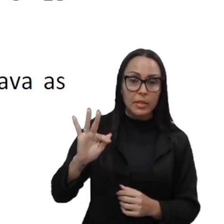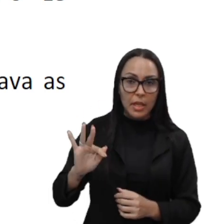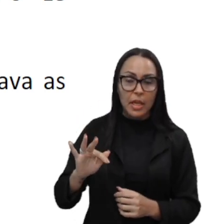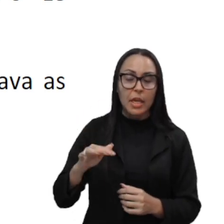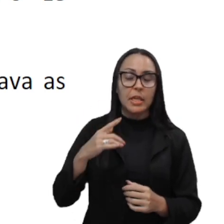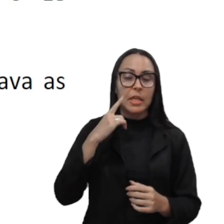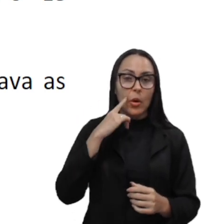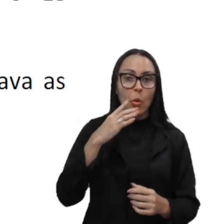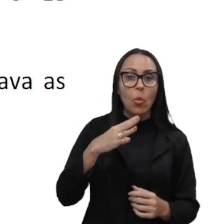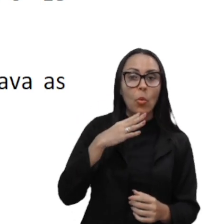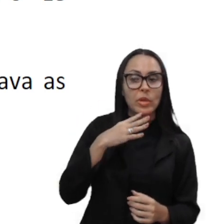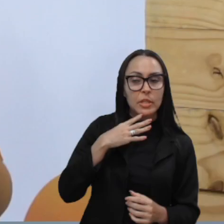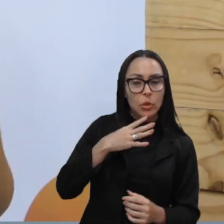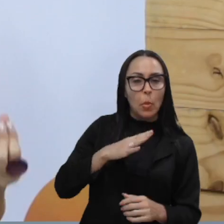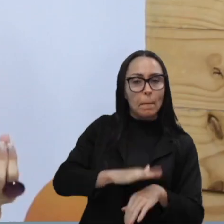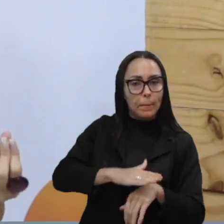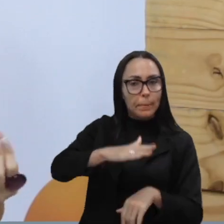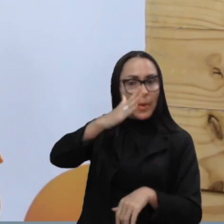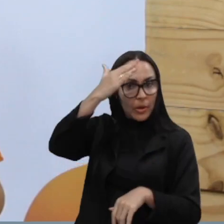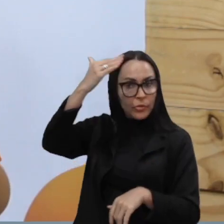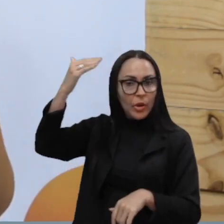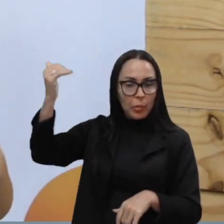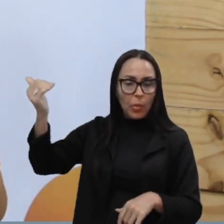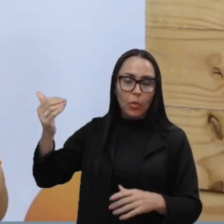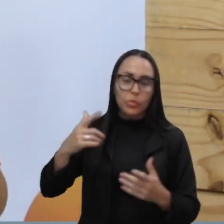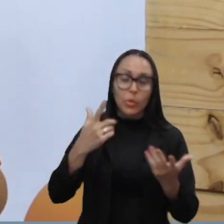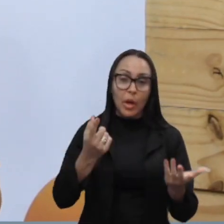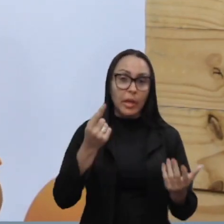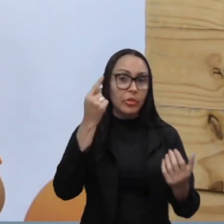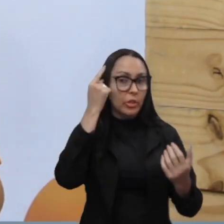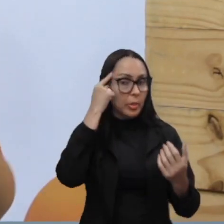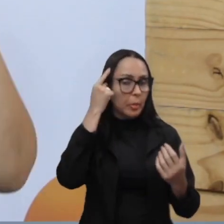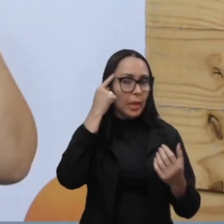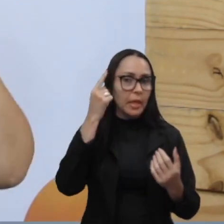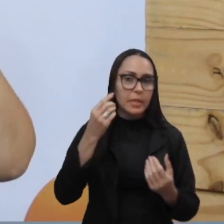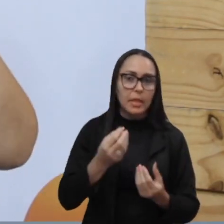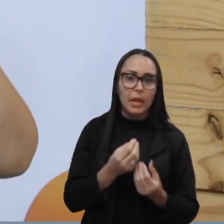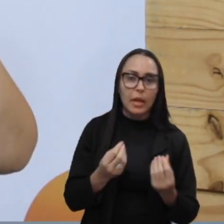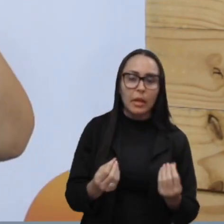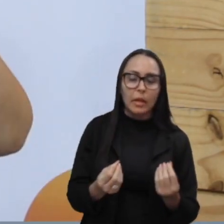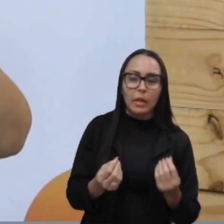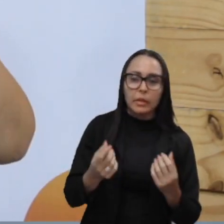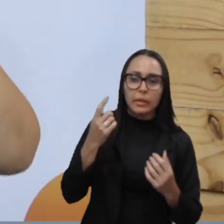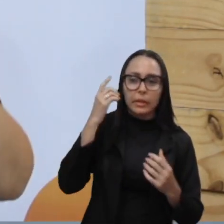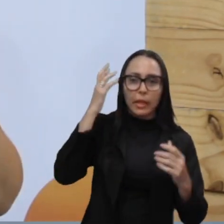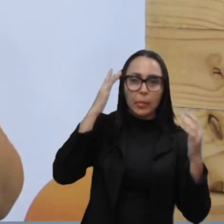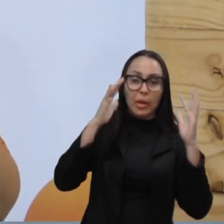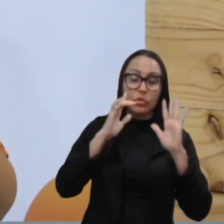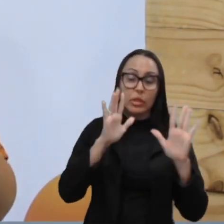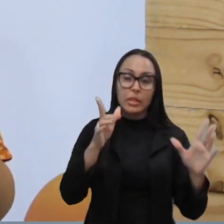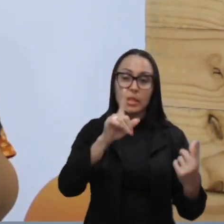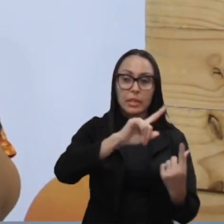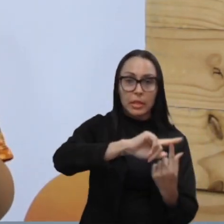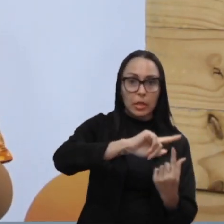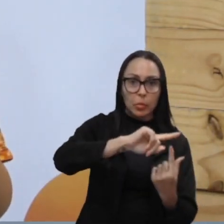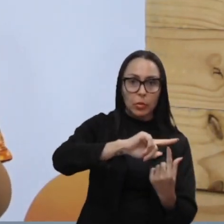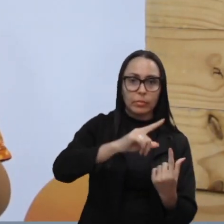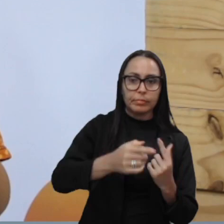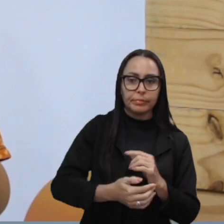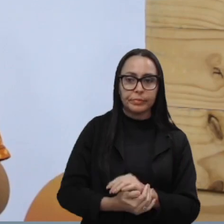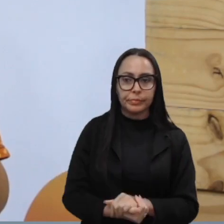mais conhecido, né? Quando a gente fala em Art Nouveau, a gente pensa vem logo a imagem desse tipo, né?